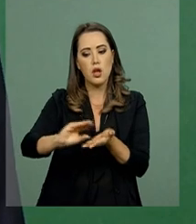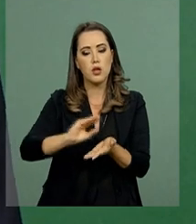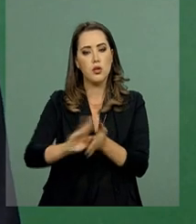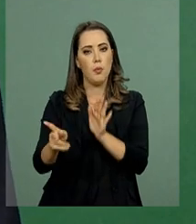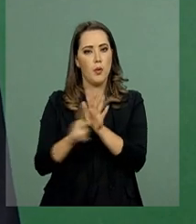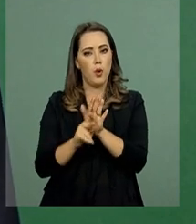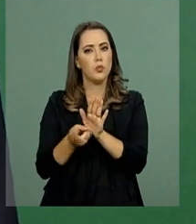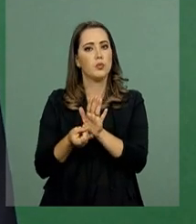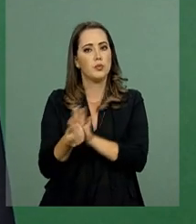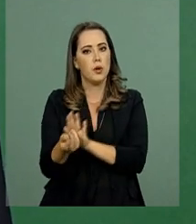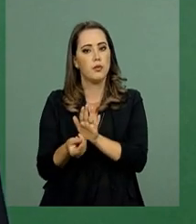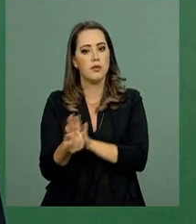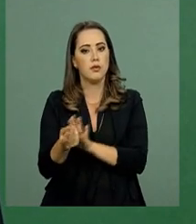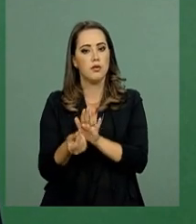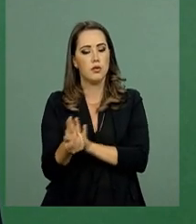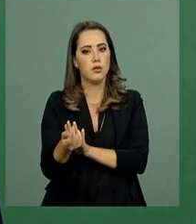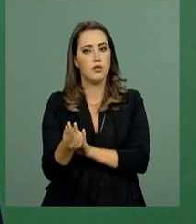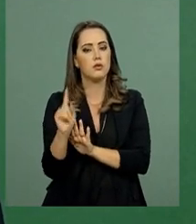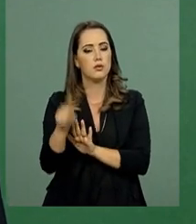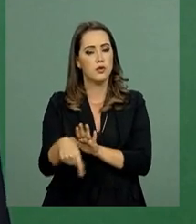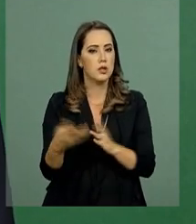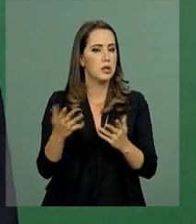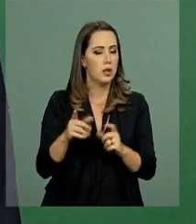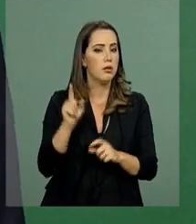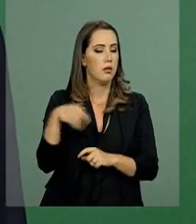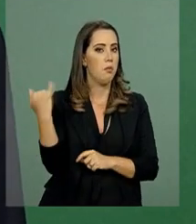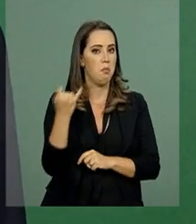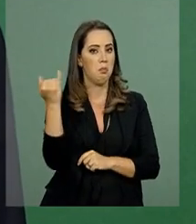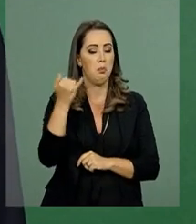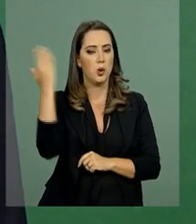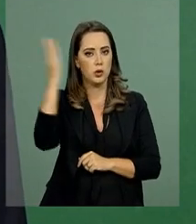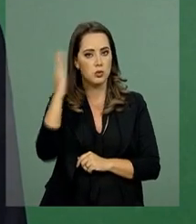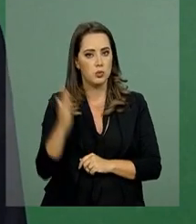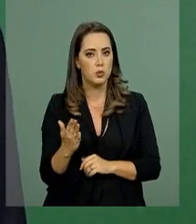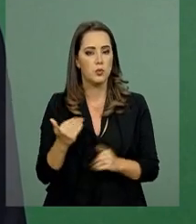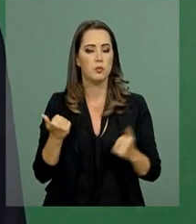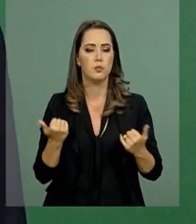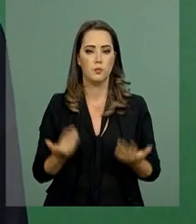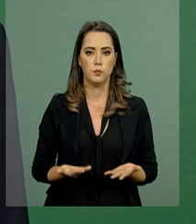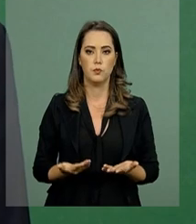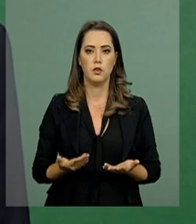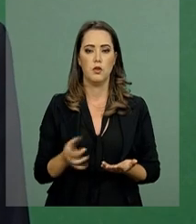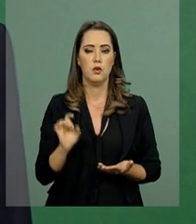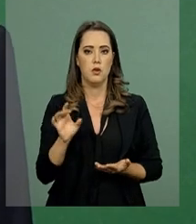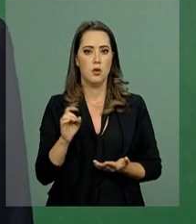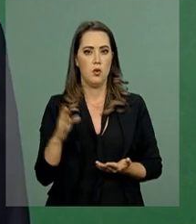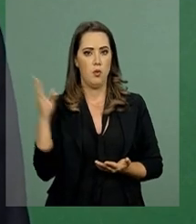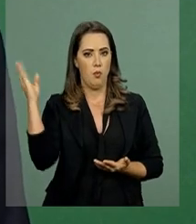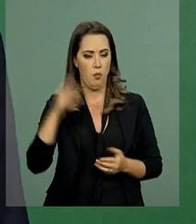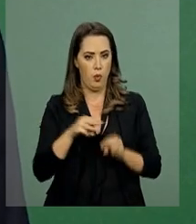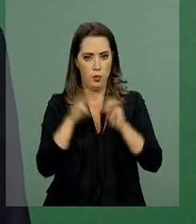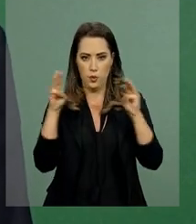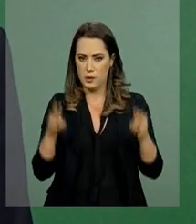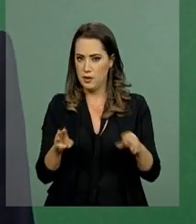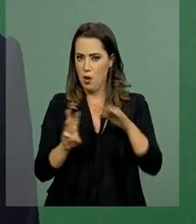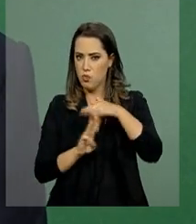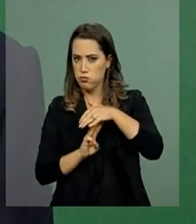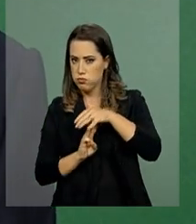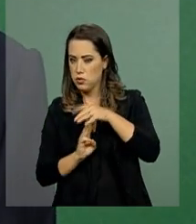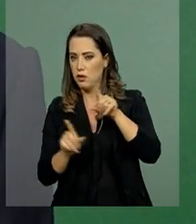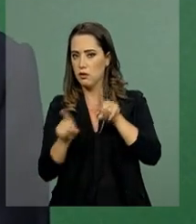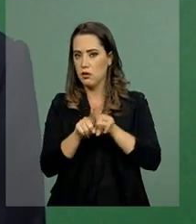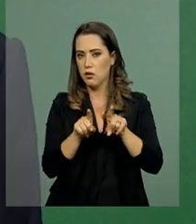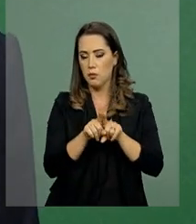fundo patrimonial é que seria de grande importância é não só para o museu nacional mas enfim